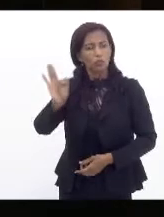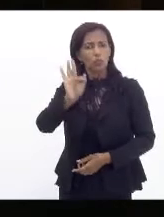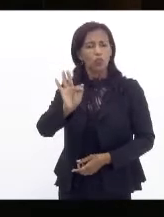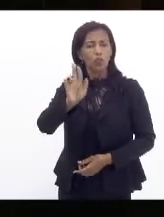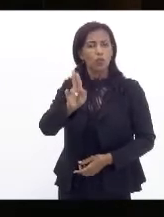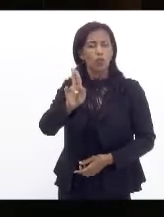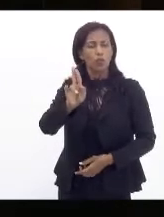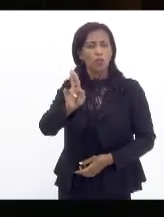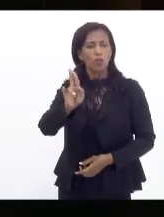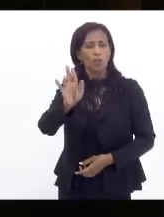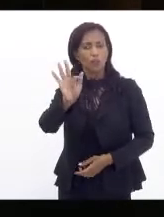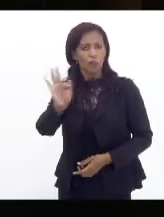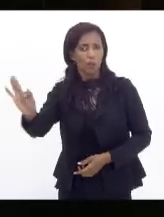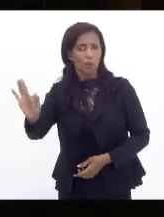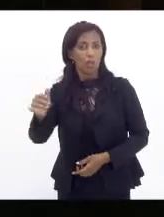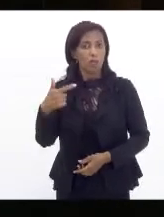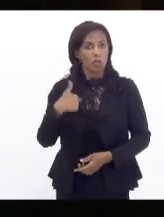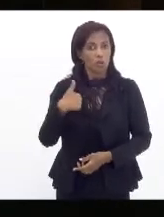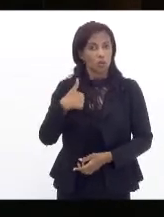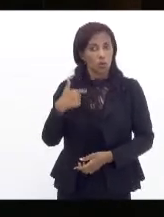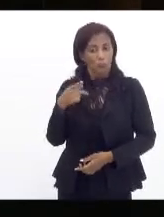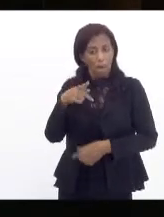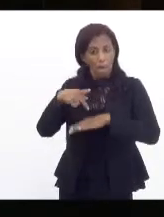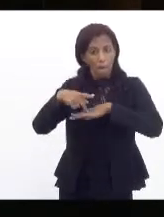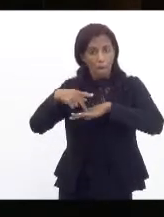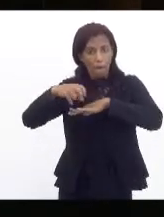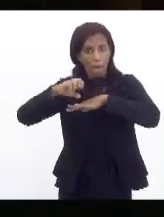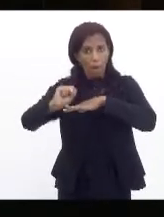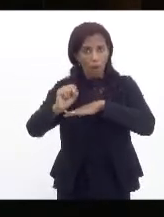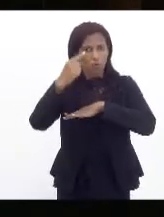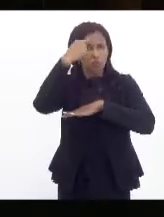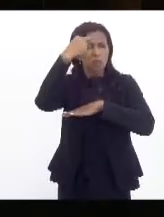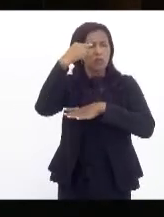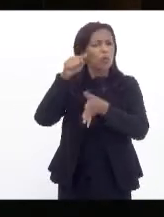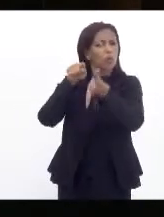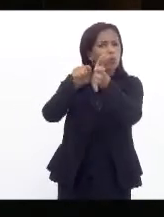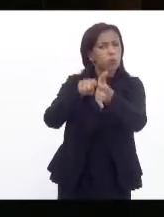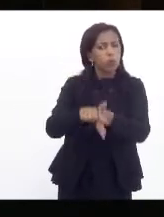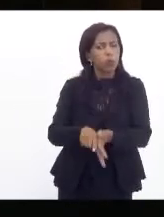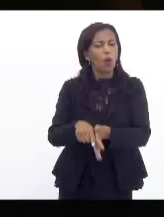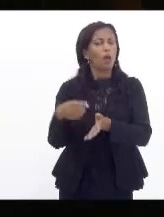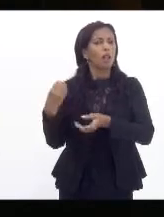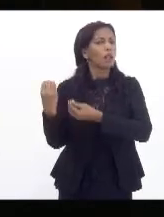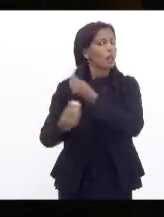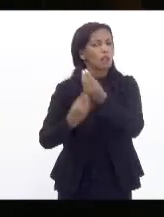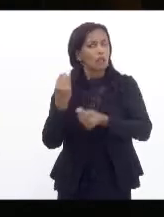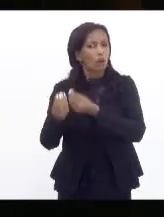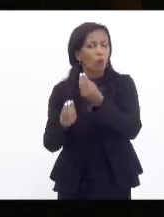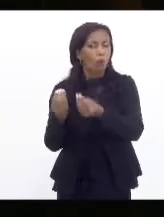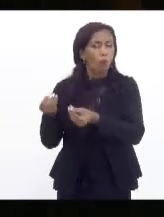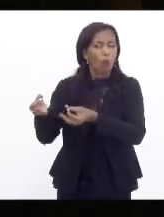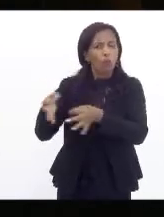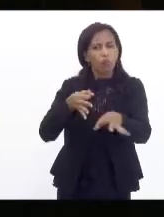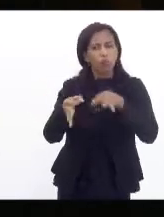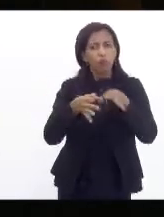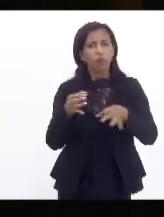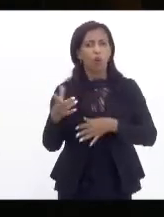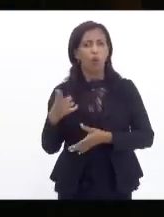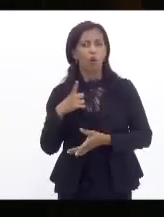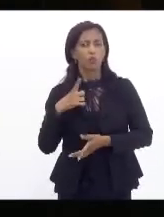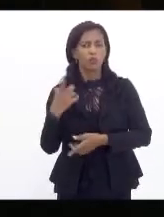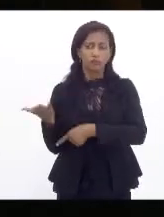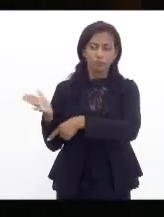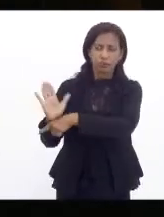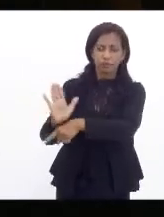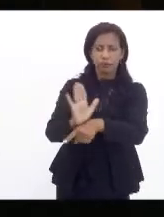eu fiz o meu pós-doutorado, inclusive pensando na pesquisa, na possibilidade de fazermos